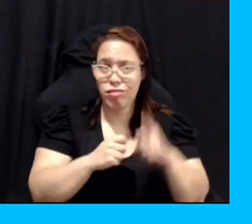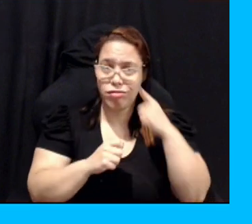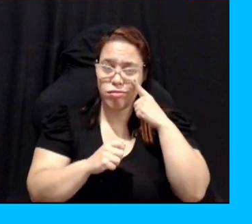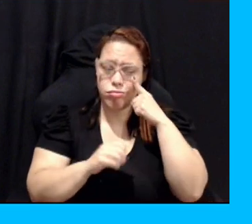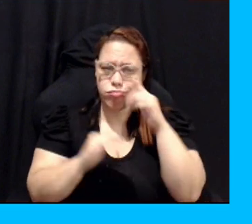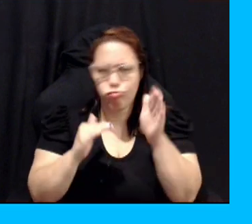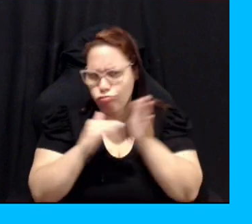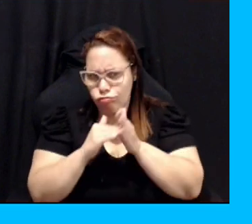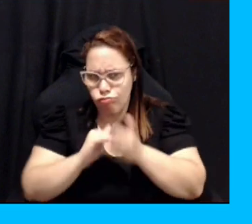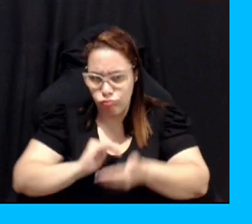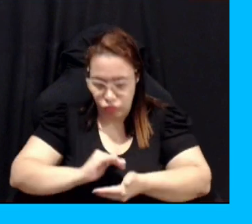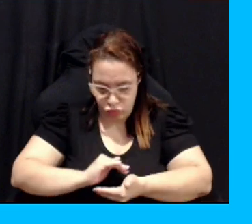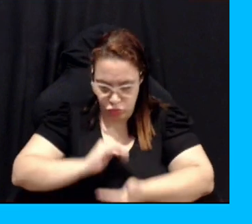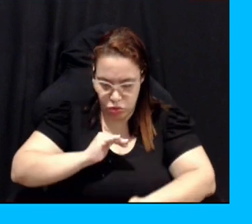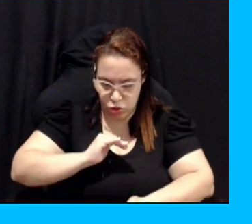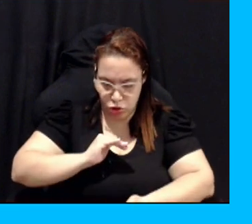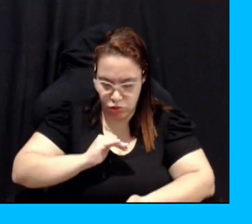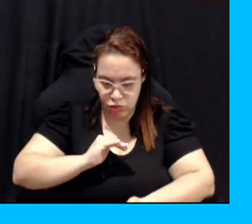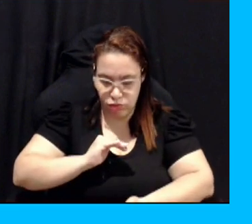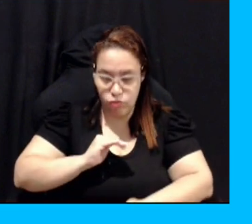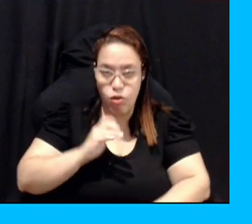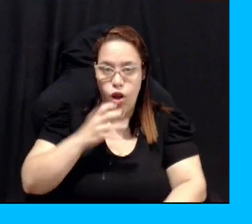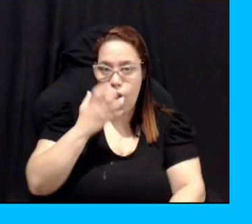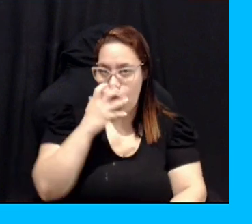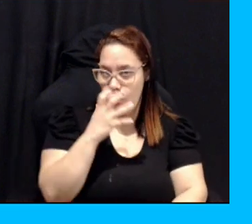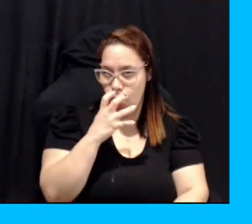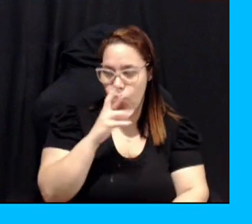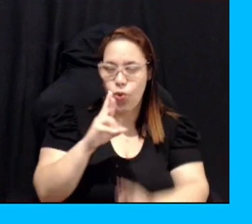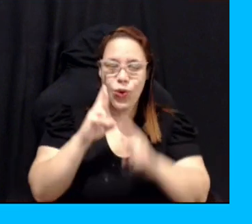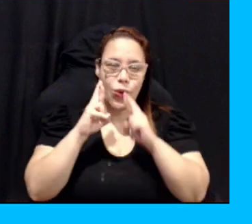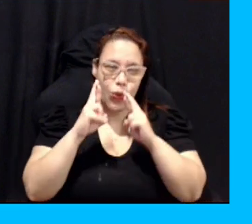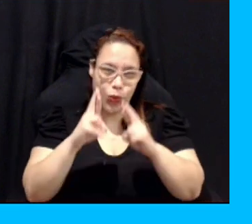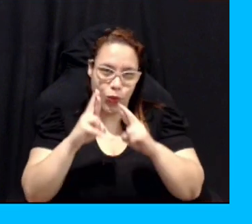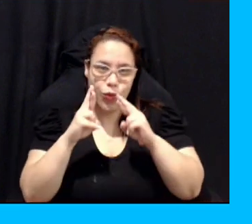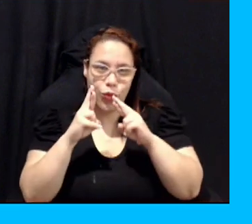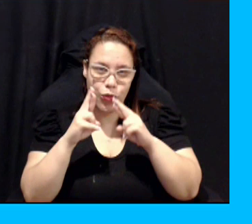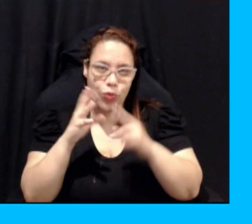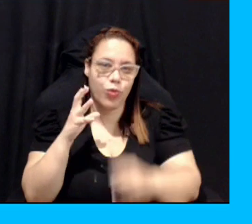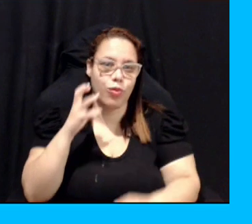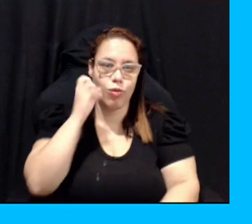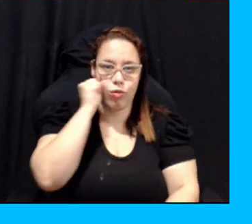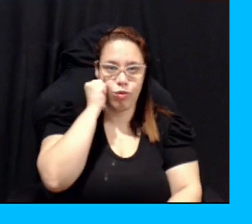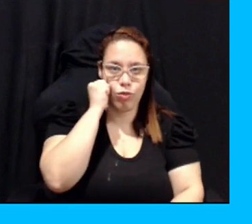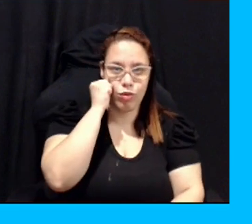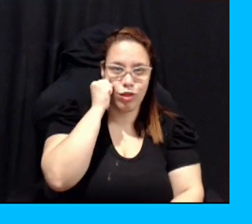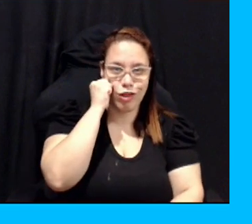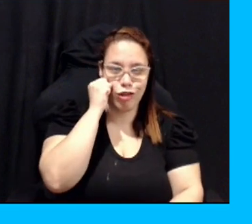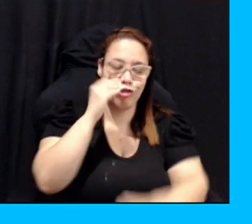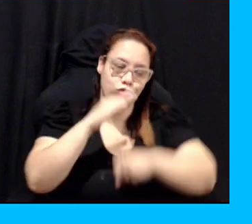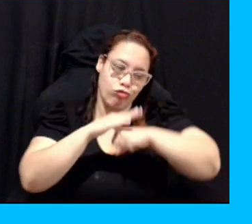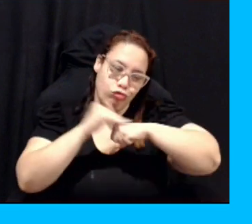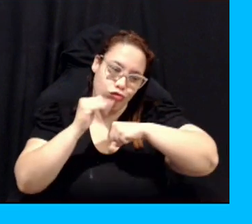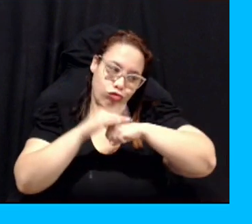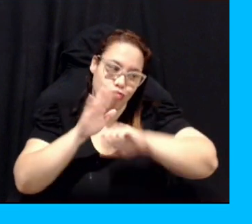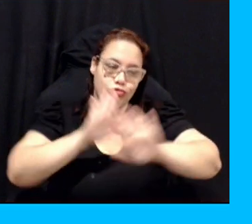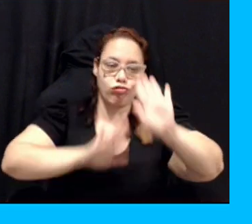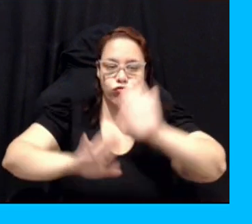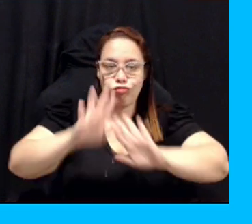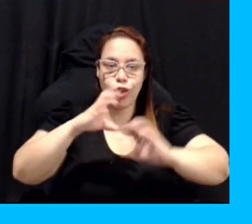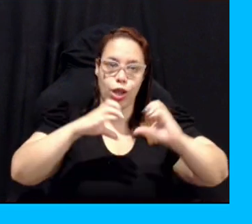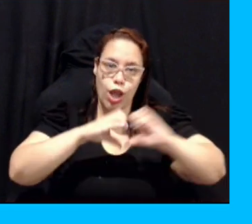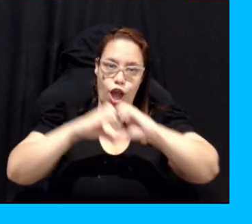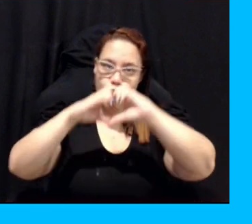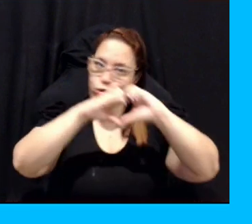porte médio. Essa doguinha espera muito por uma adoção cheia de carinho, cuidado e amor. Se você